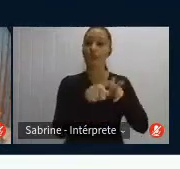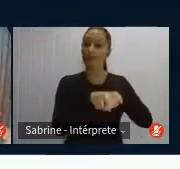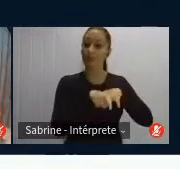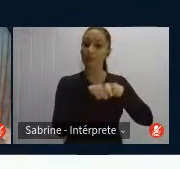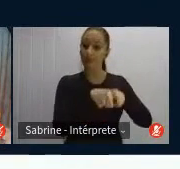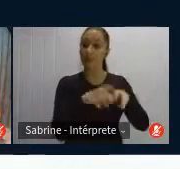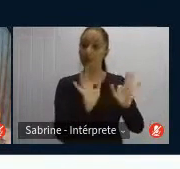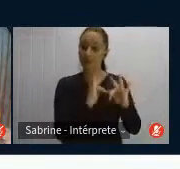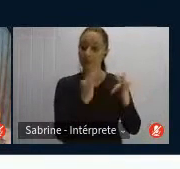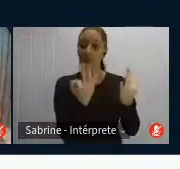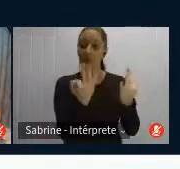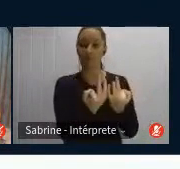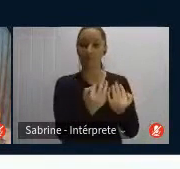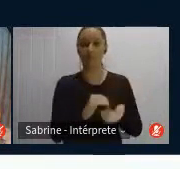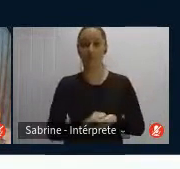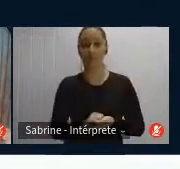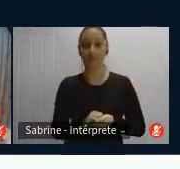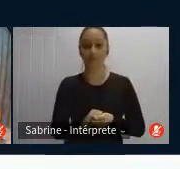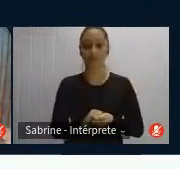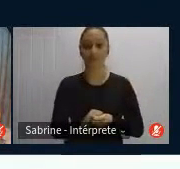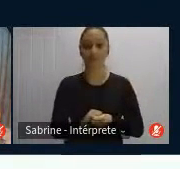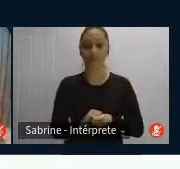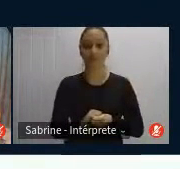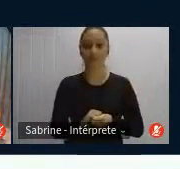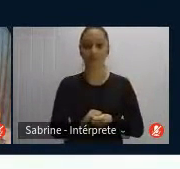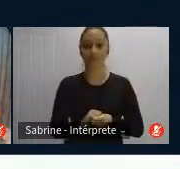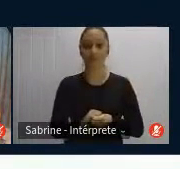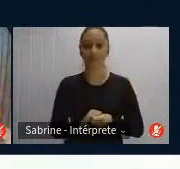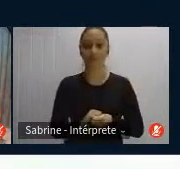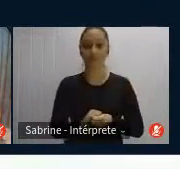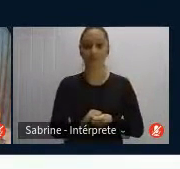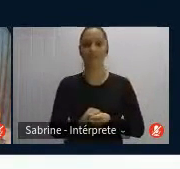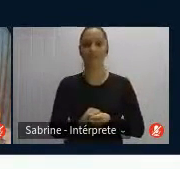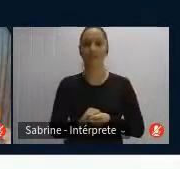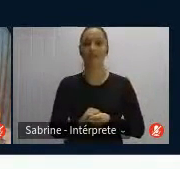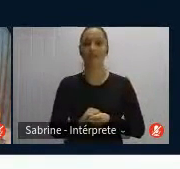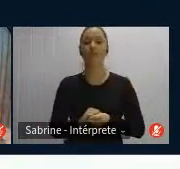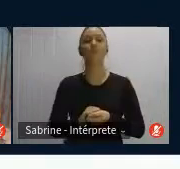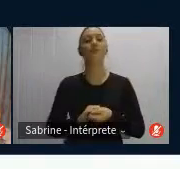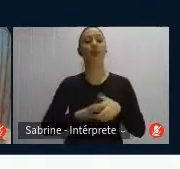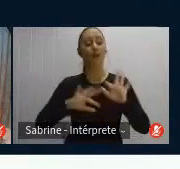uma cesta que ela foi diferenciada, um kit diferenciado, né, com alimentos